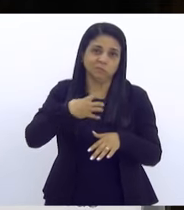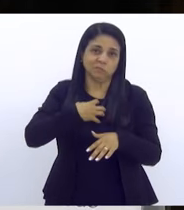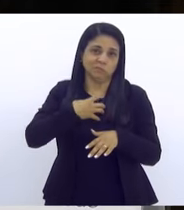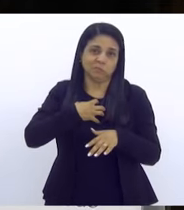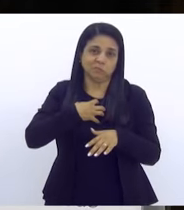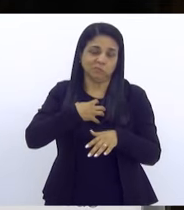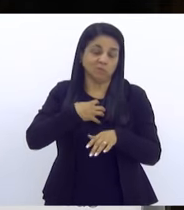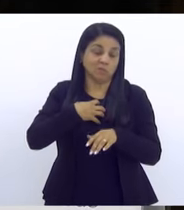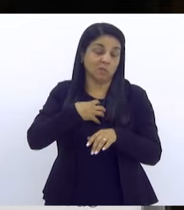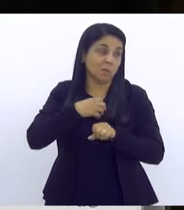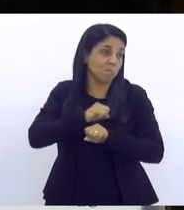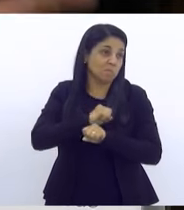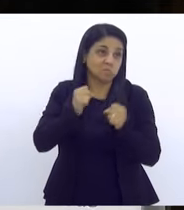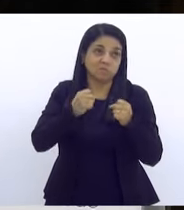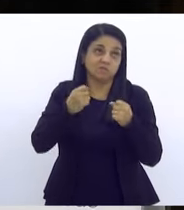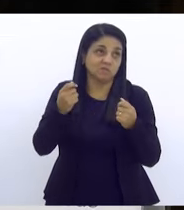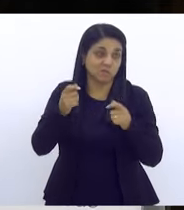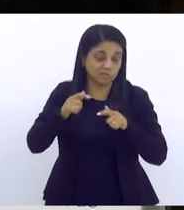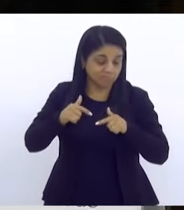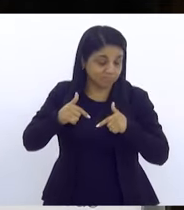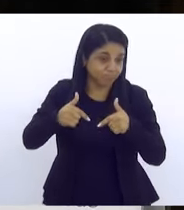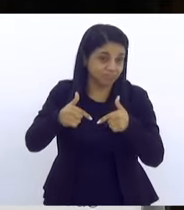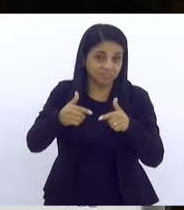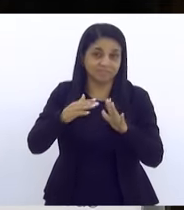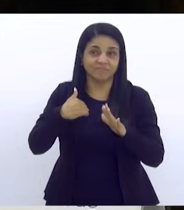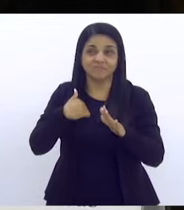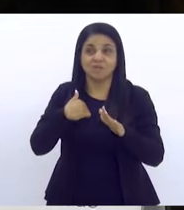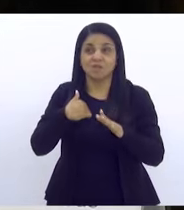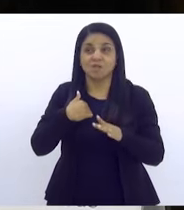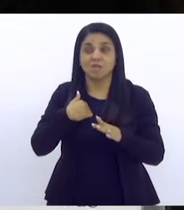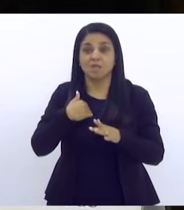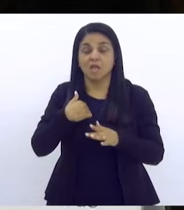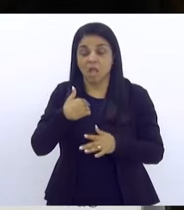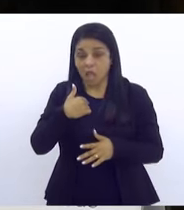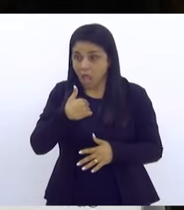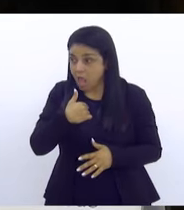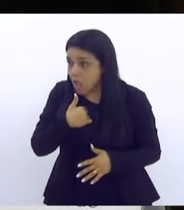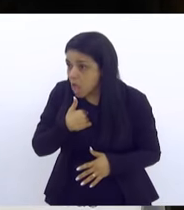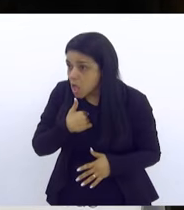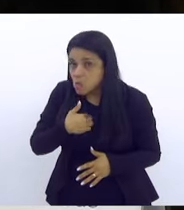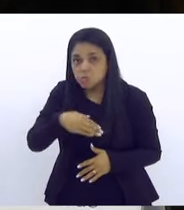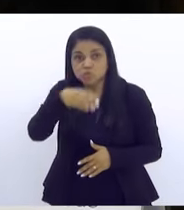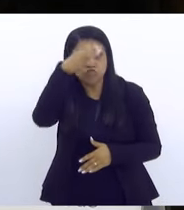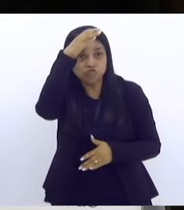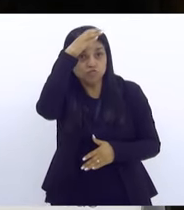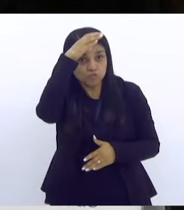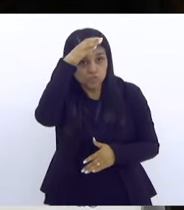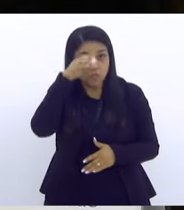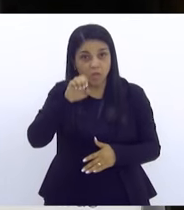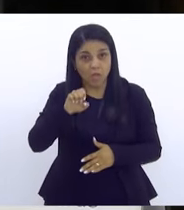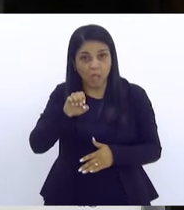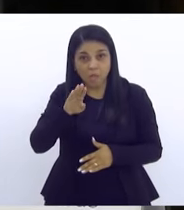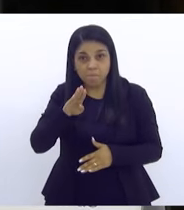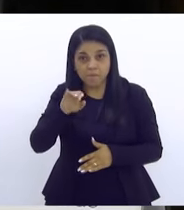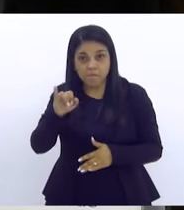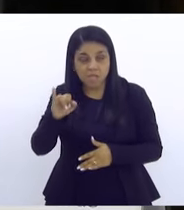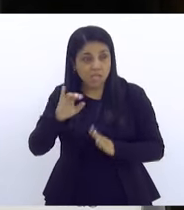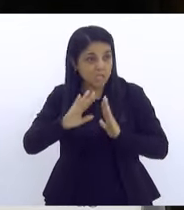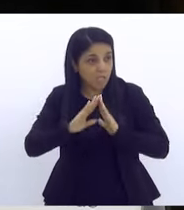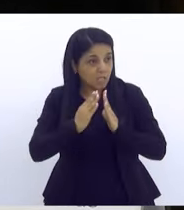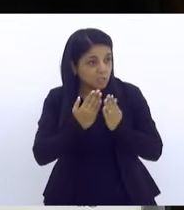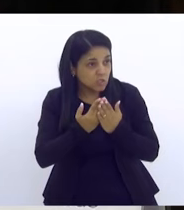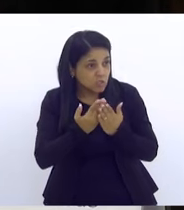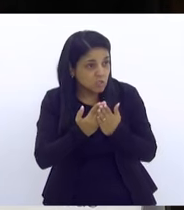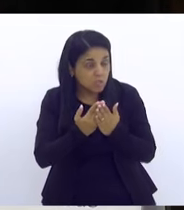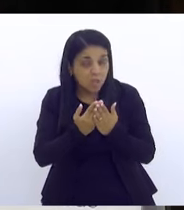capazes. Quantas de vocês, eu, tia da EBI, o tia de escolinha, imagina,